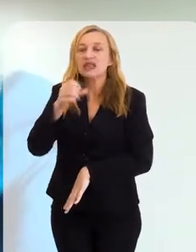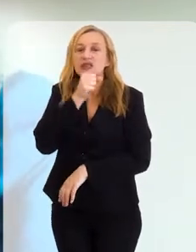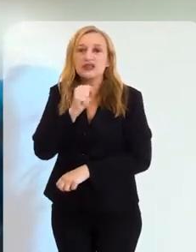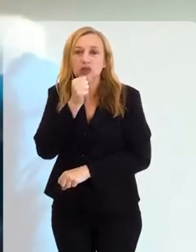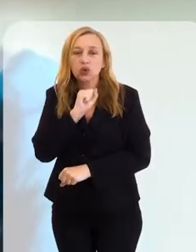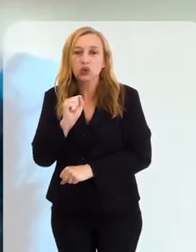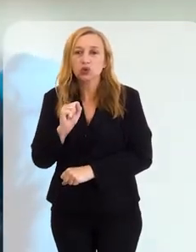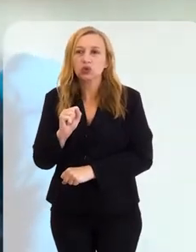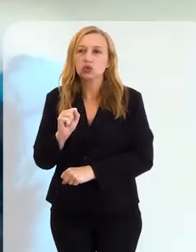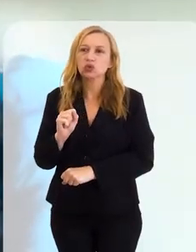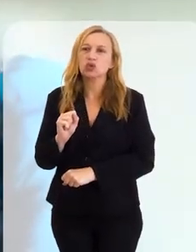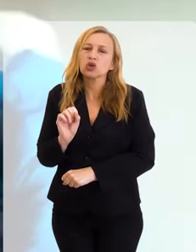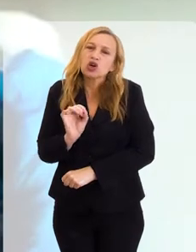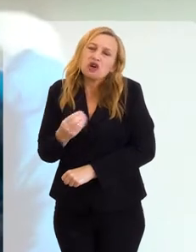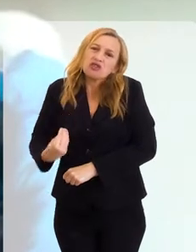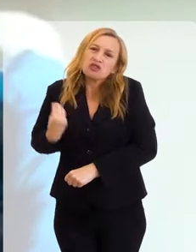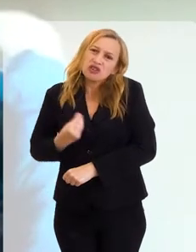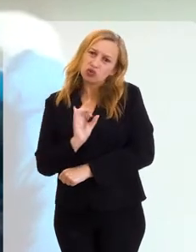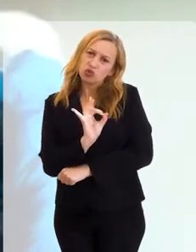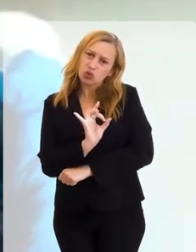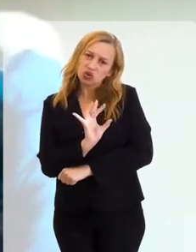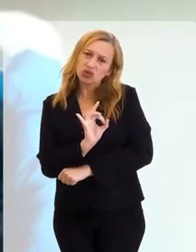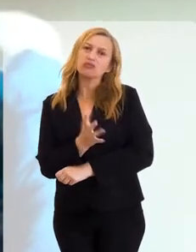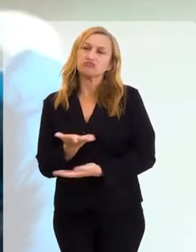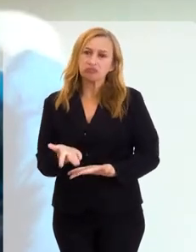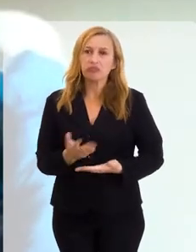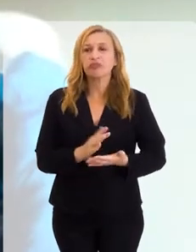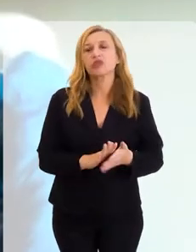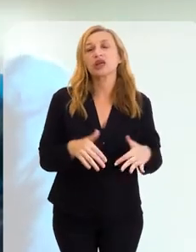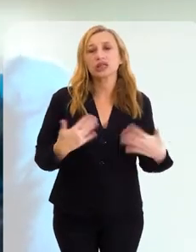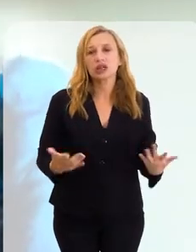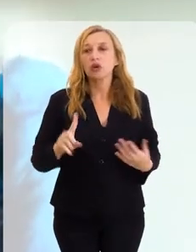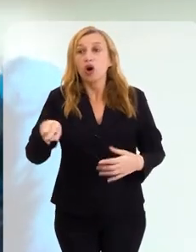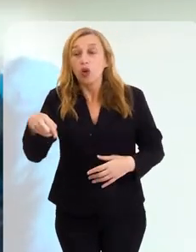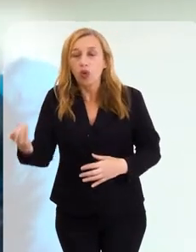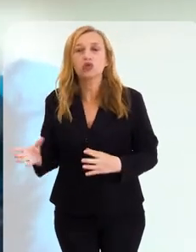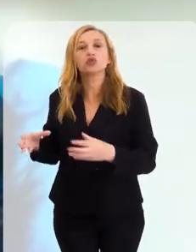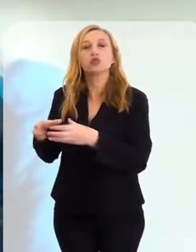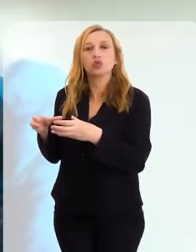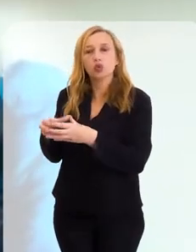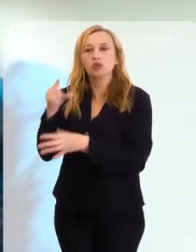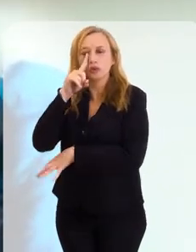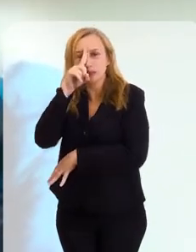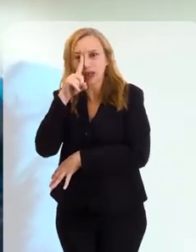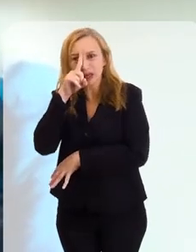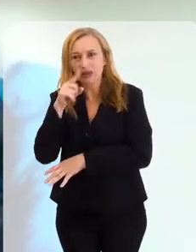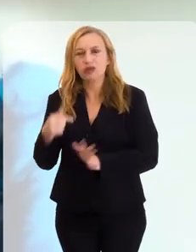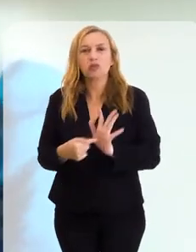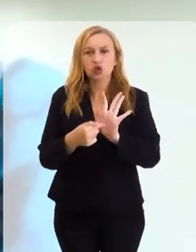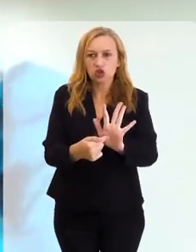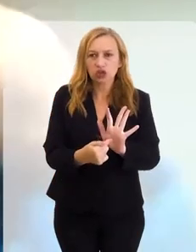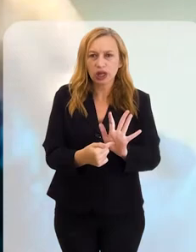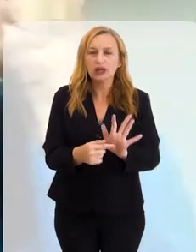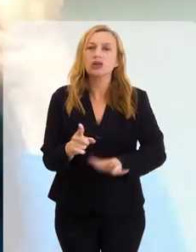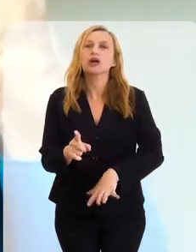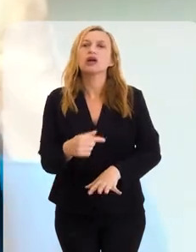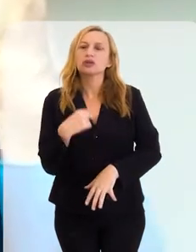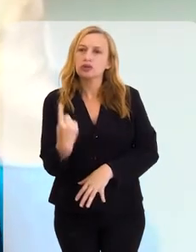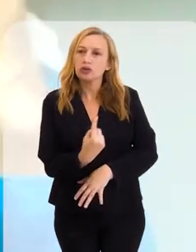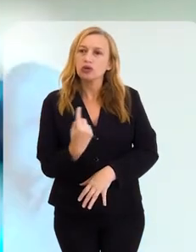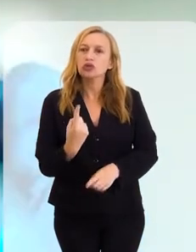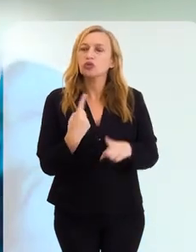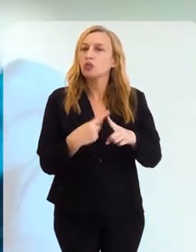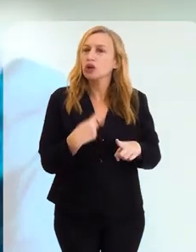encontramos foram os mais idosos solitários, que viviam sozinhos. Então, esse era um outro grupo de risco que foi